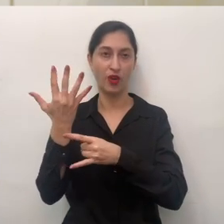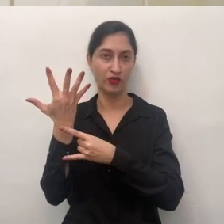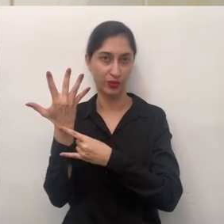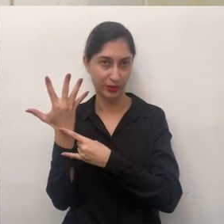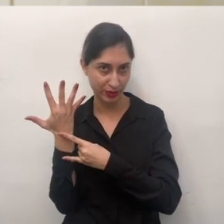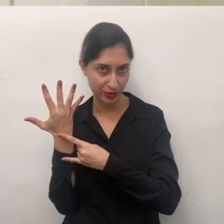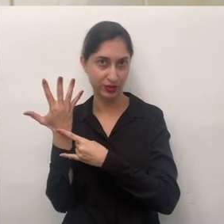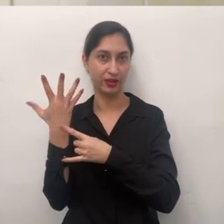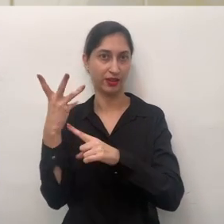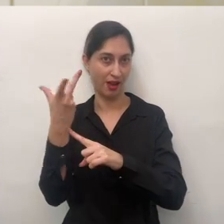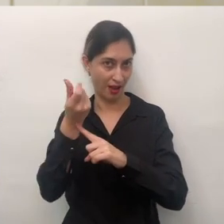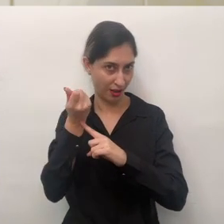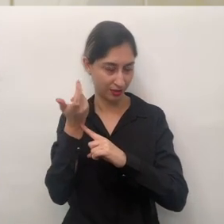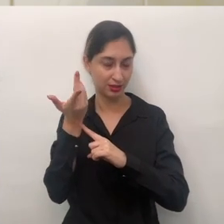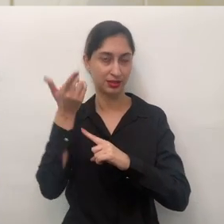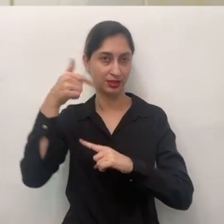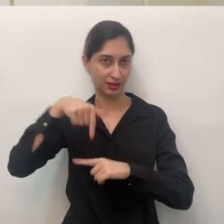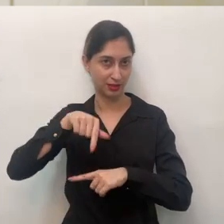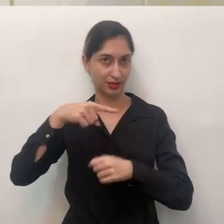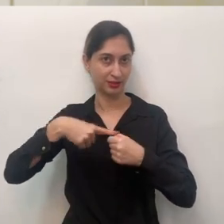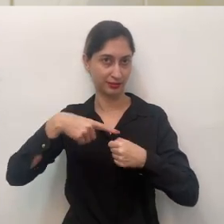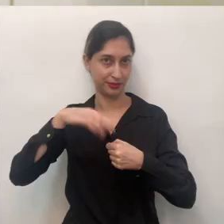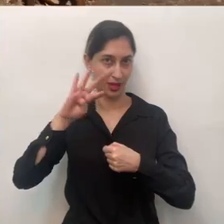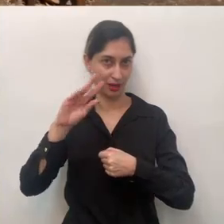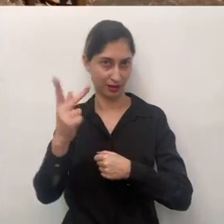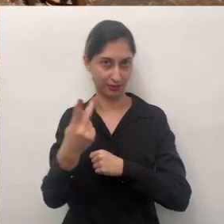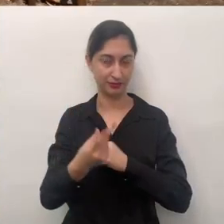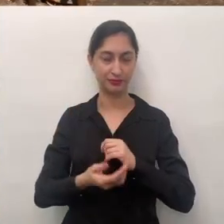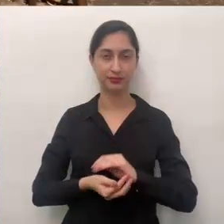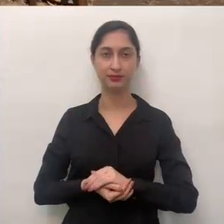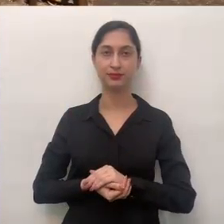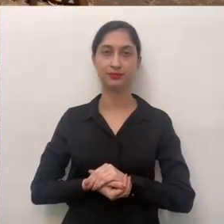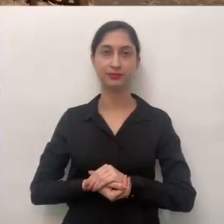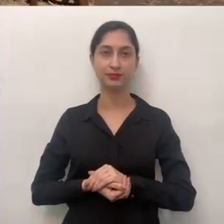Artes da Federal, aqui de Belo Horizonte.